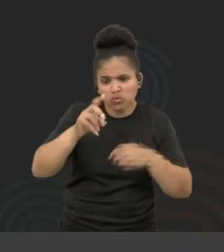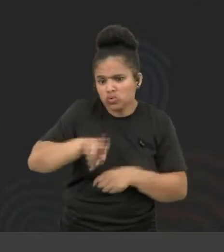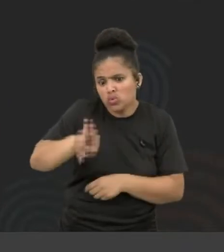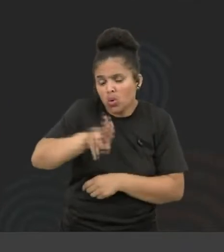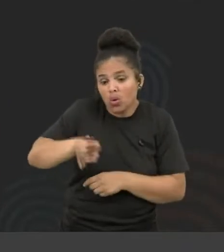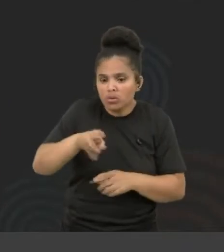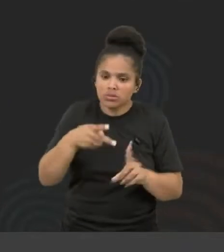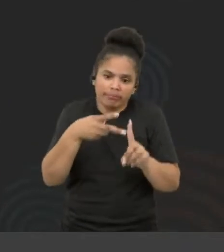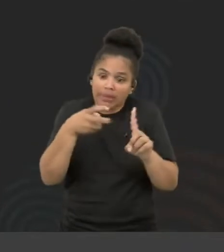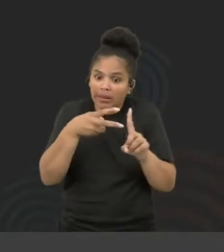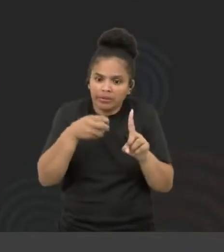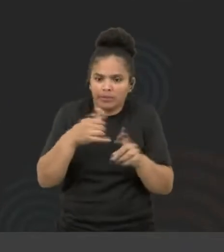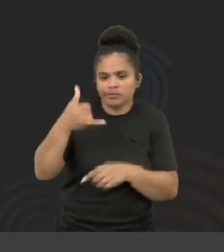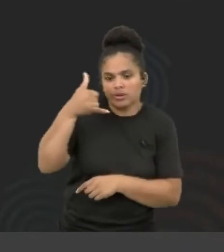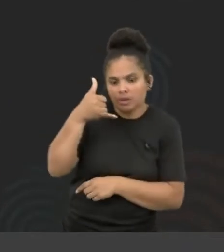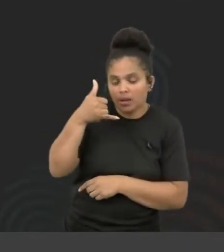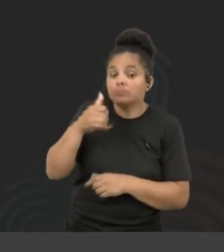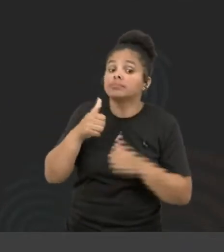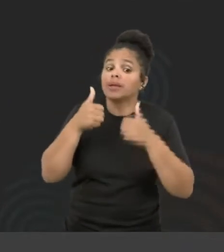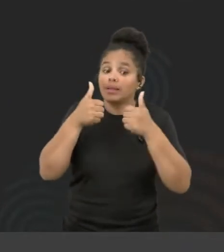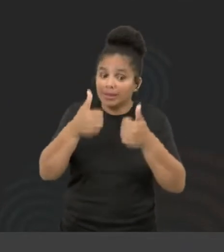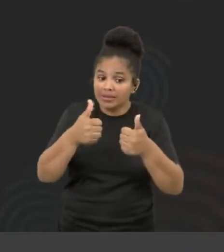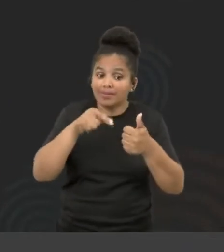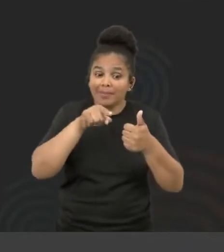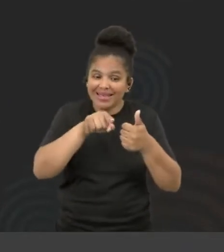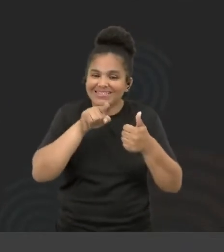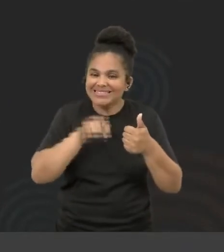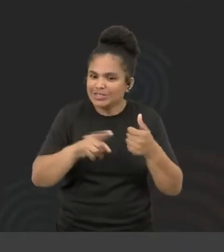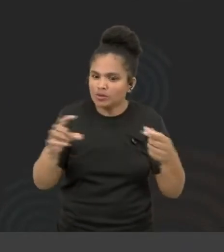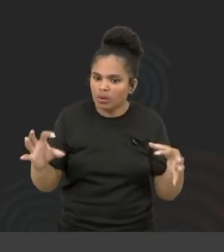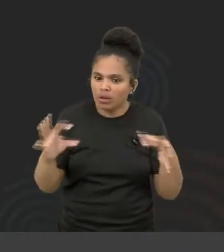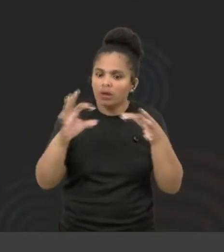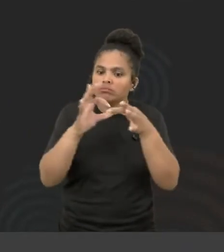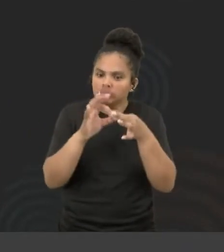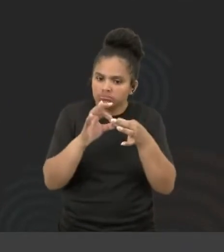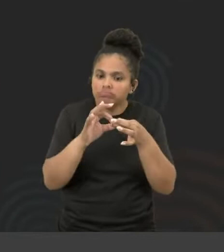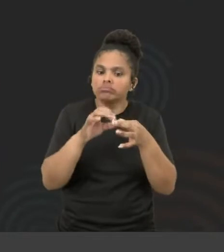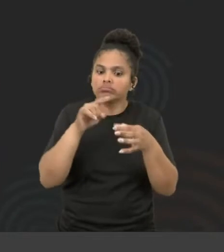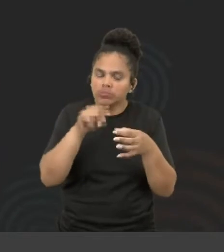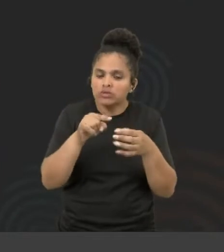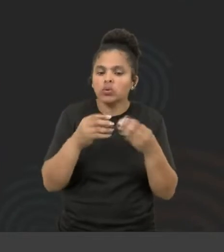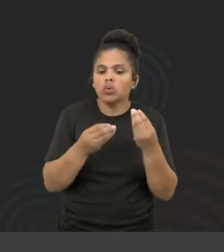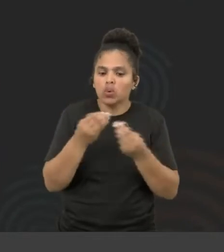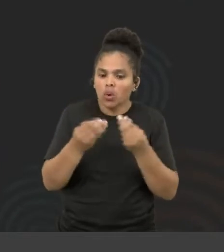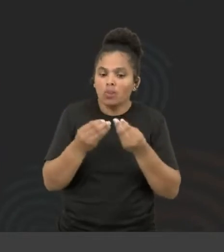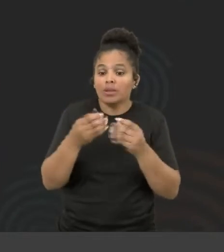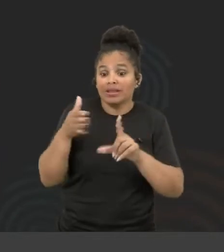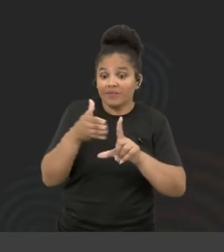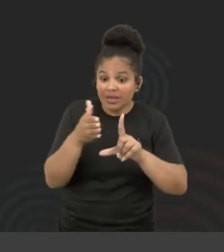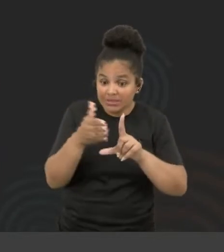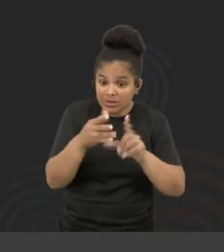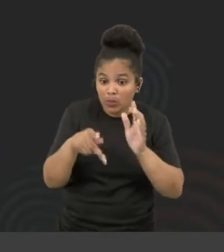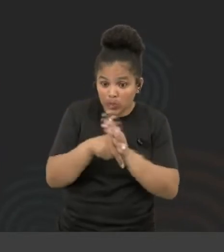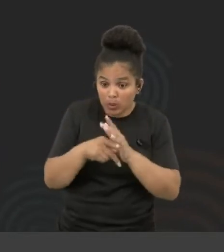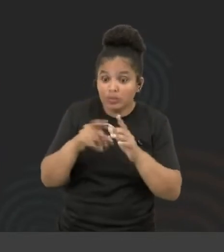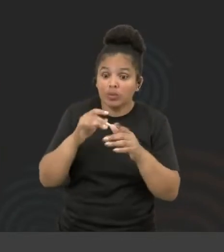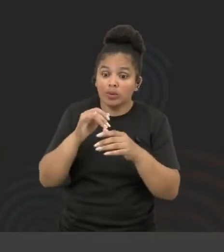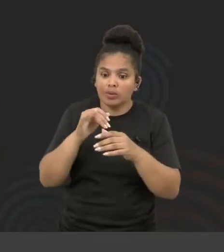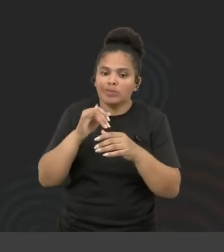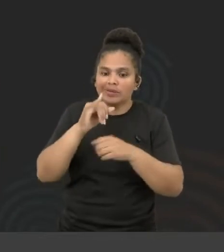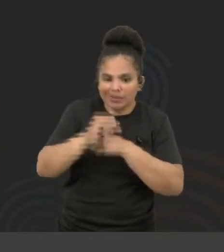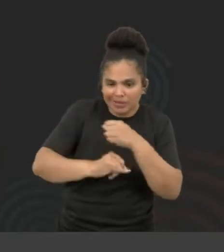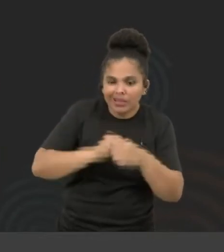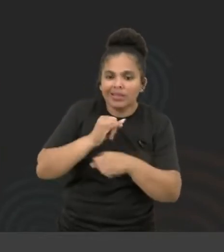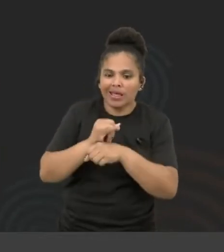e celulares. É verdade, mas por isso essa navegação de teclado é importante, porque na navegação por tecnologia assistiva,